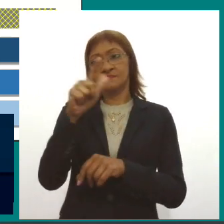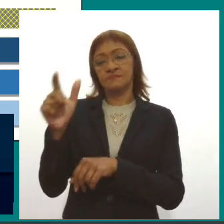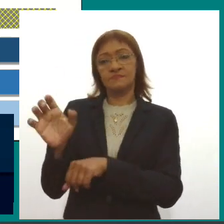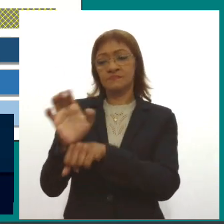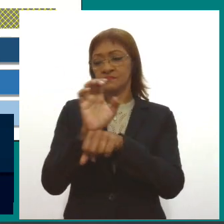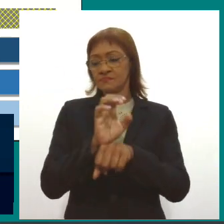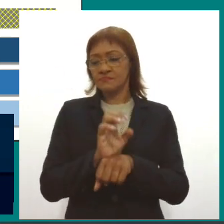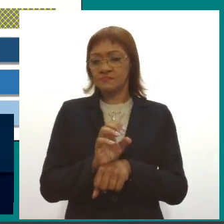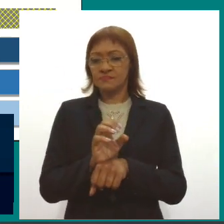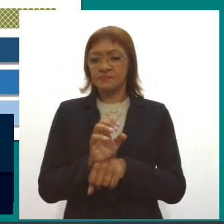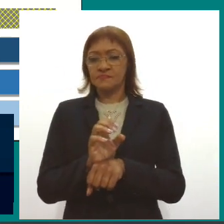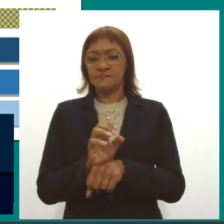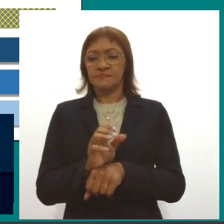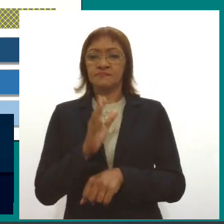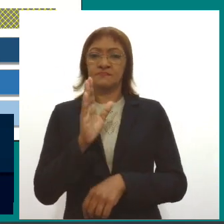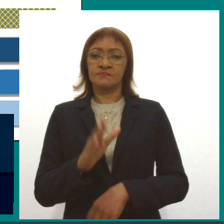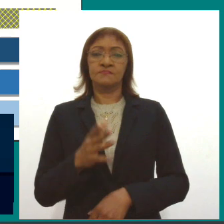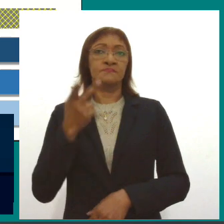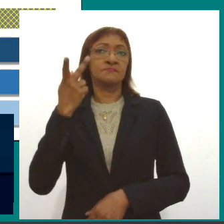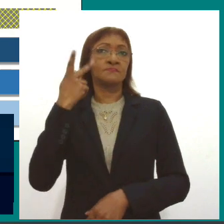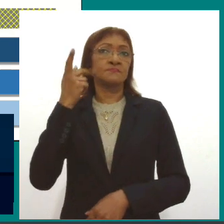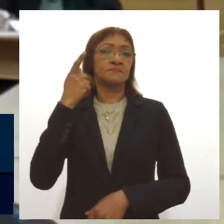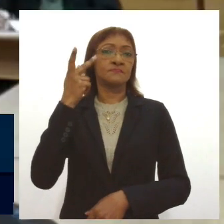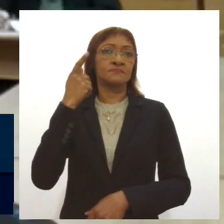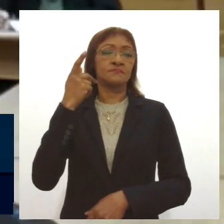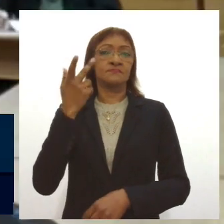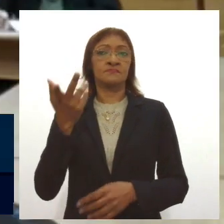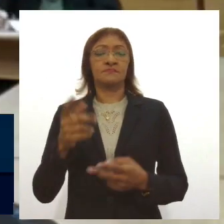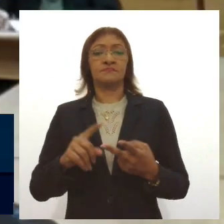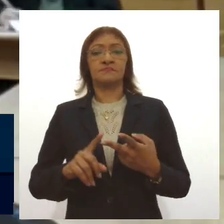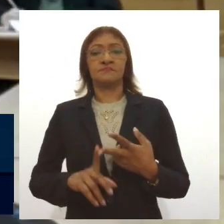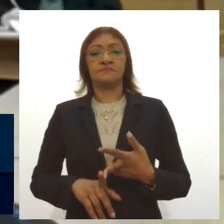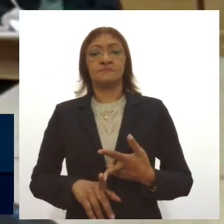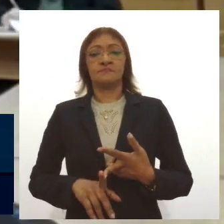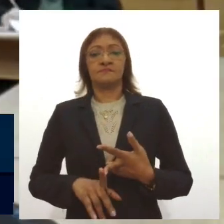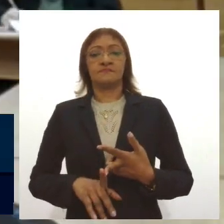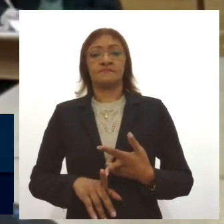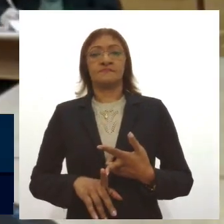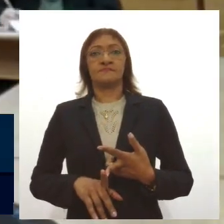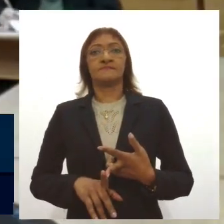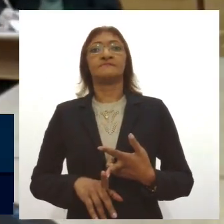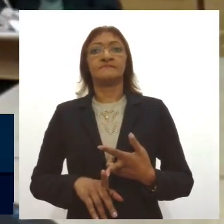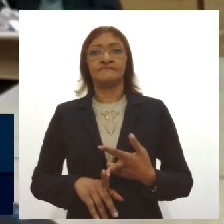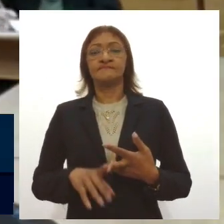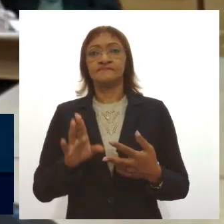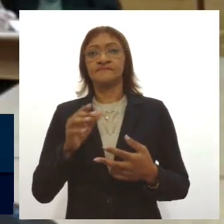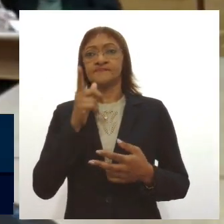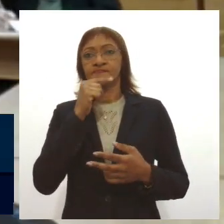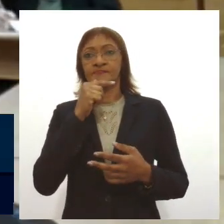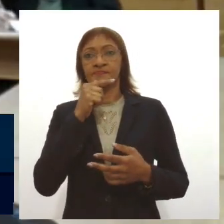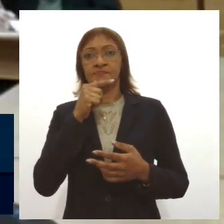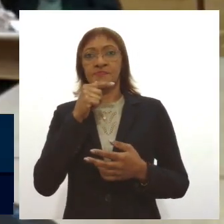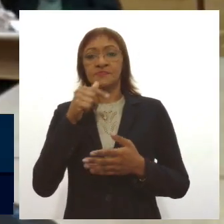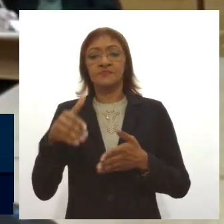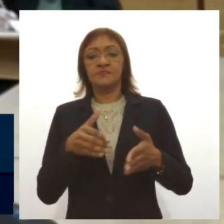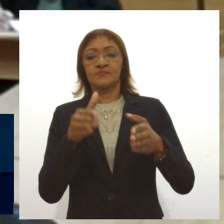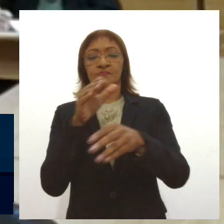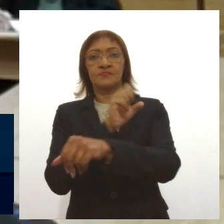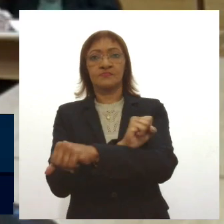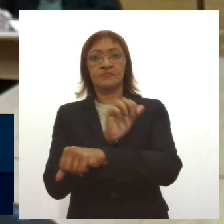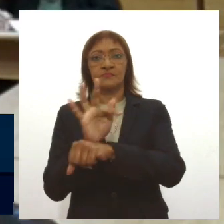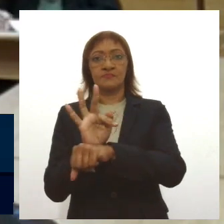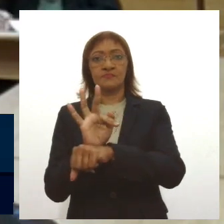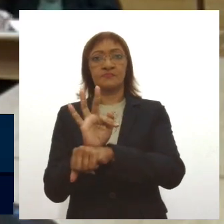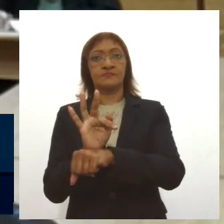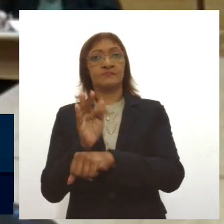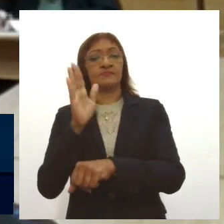já vêm fazendo, como o Ceará, por exemplo, e a própria Agência Nacional de Águas, com relação a São Francisco, que a cobrança pelo uso da água bruta